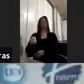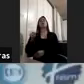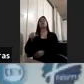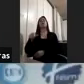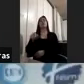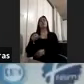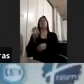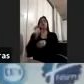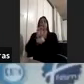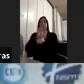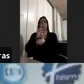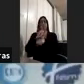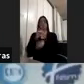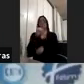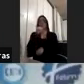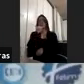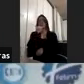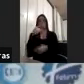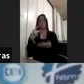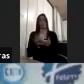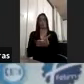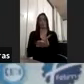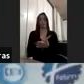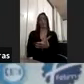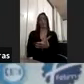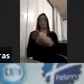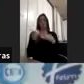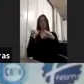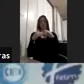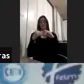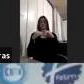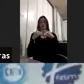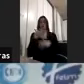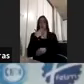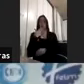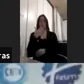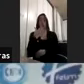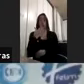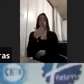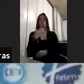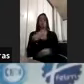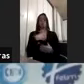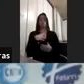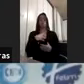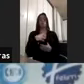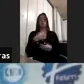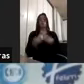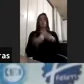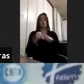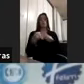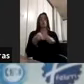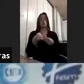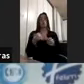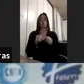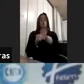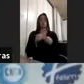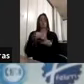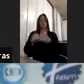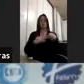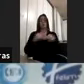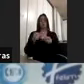Estadual, obrigada. Pedindo a ele providências, né, sobre isso. Então, eu quero que você conte isso para a